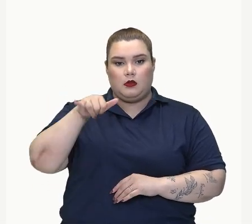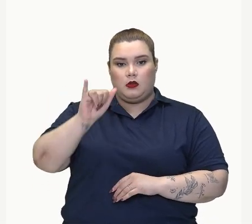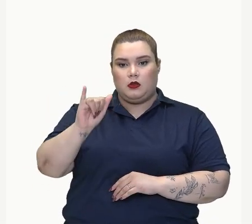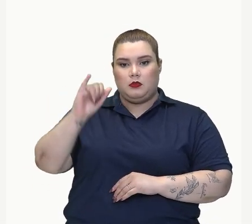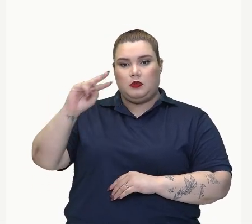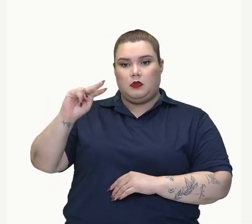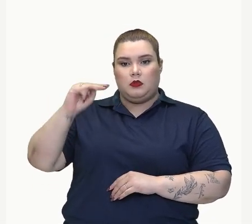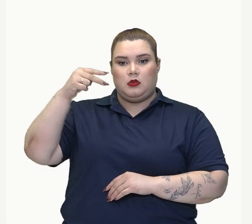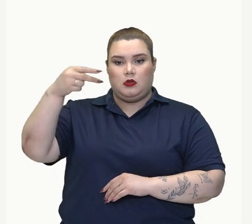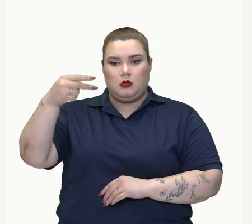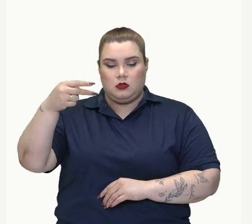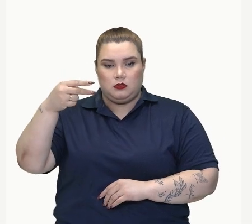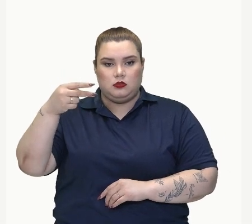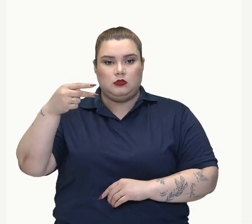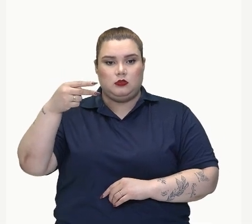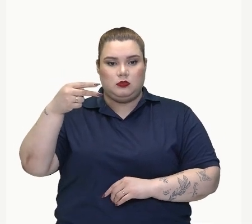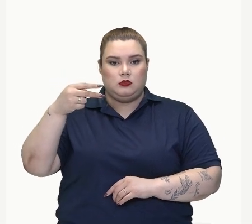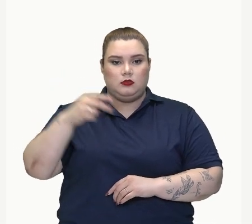y²